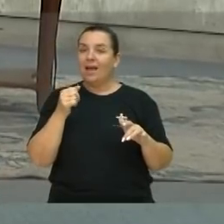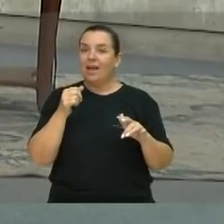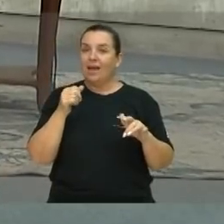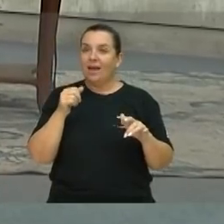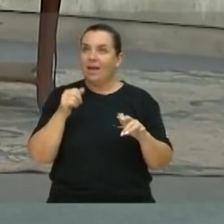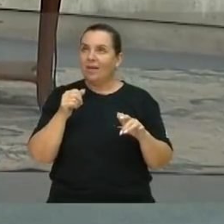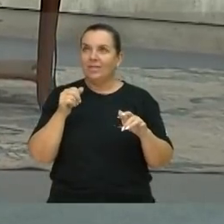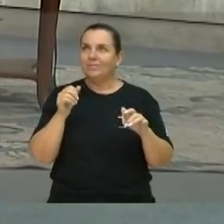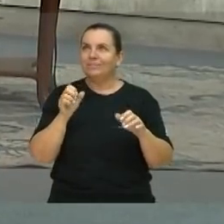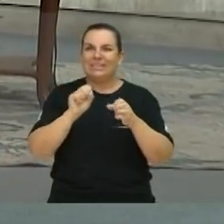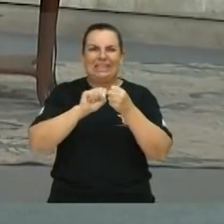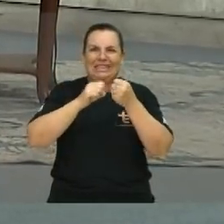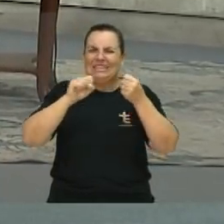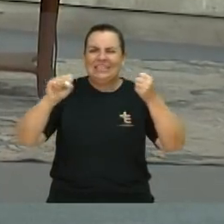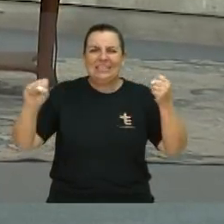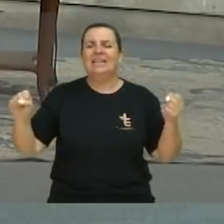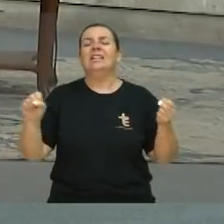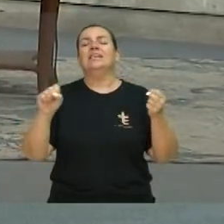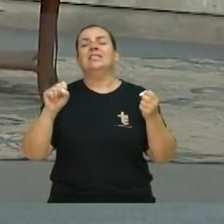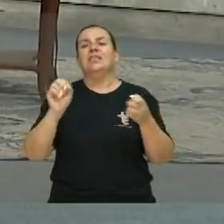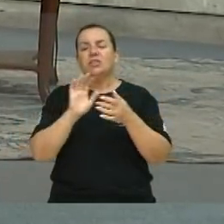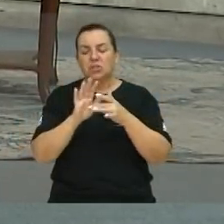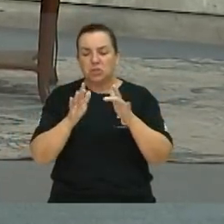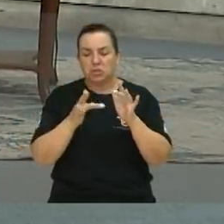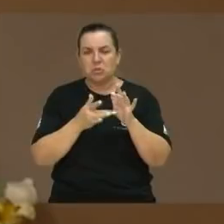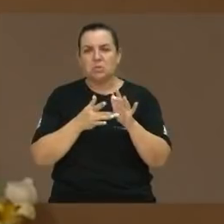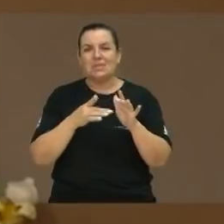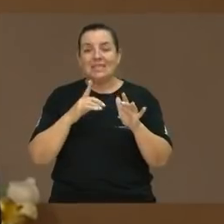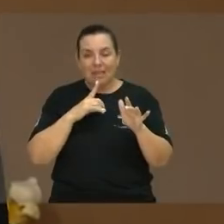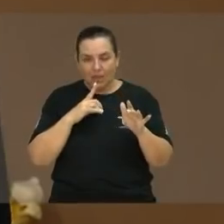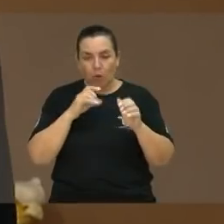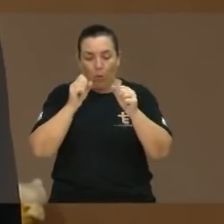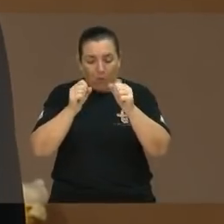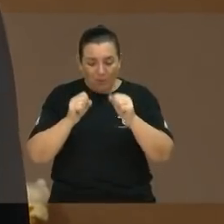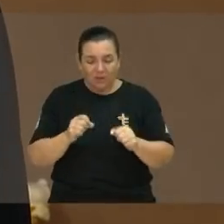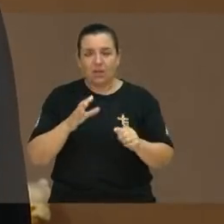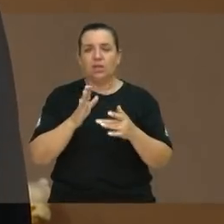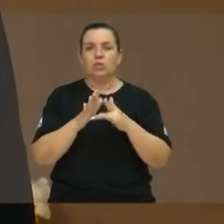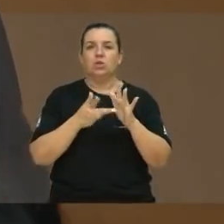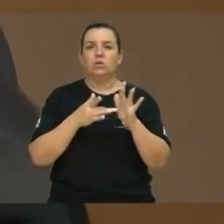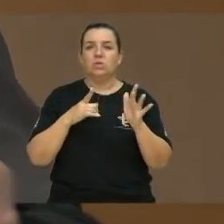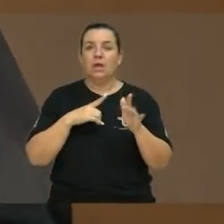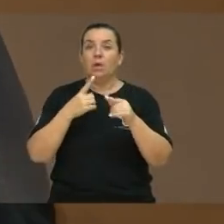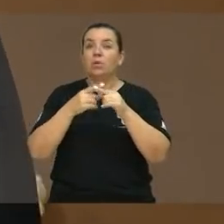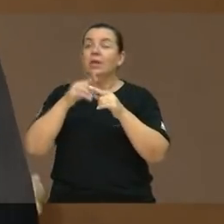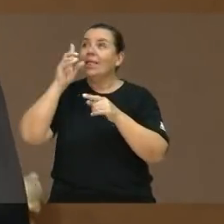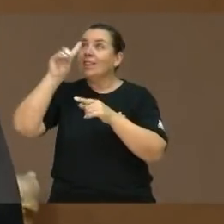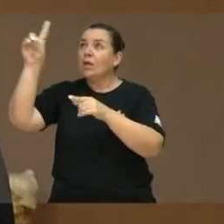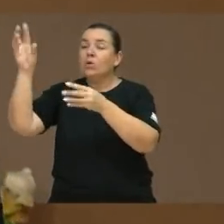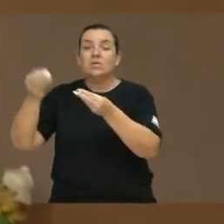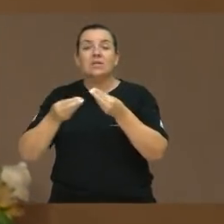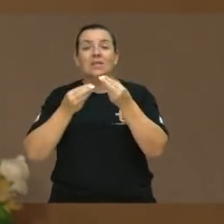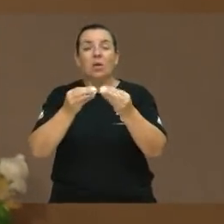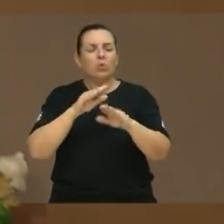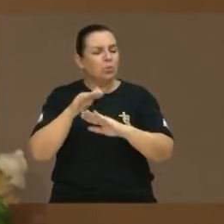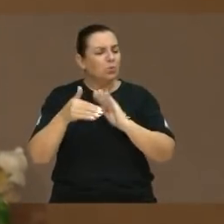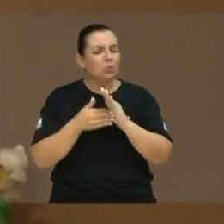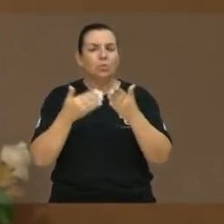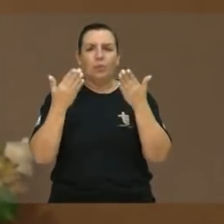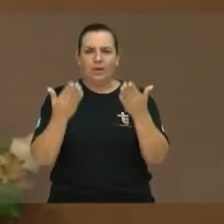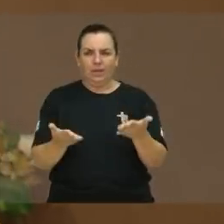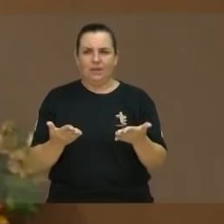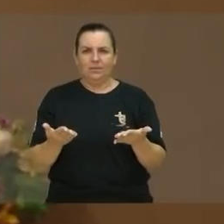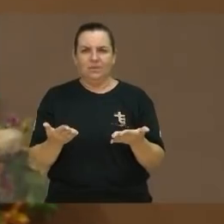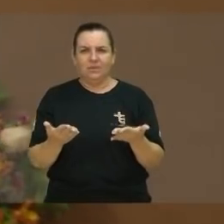ea magnitude da autoridade do poder que o senhor diz porém por decisão do pai e ele de